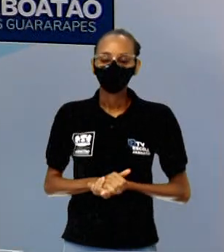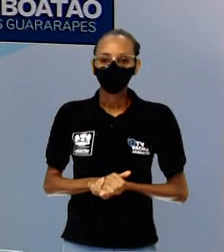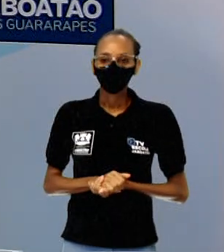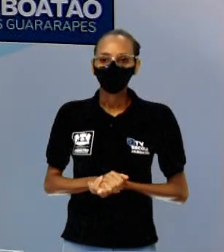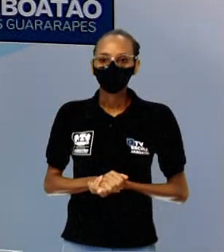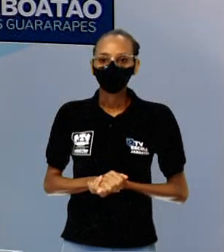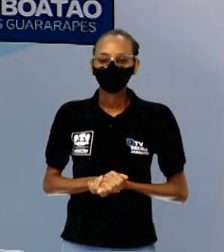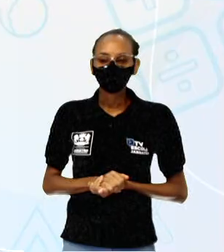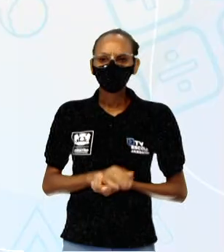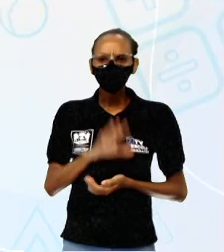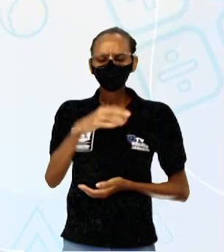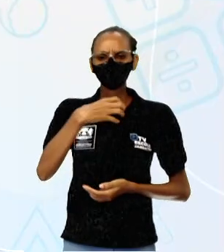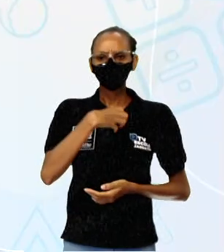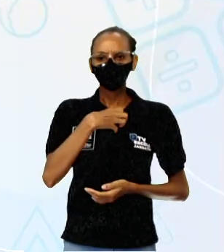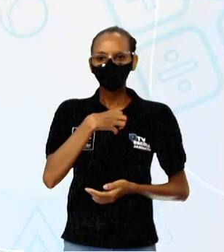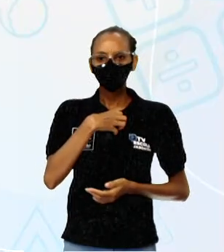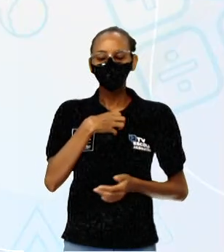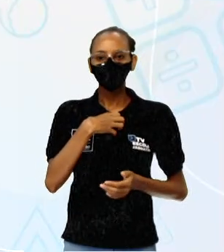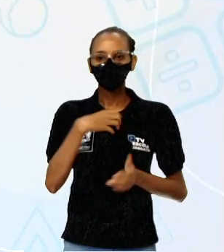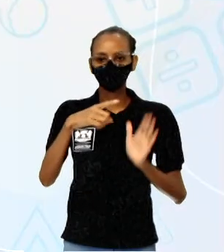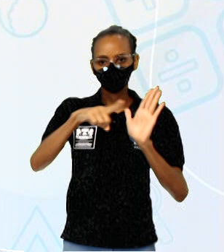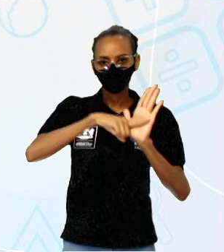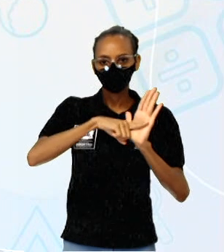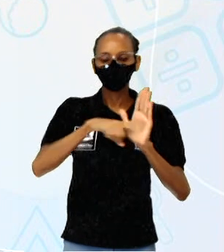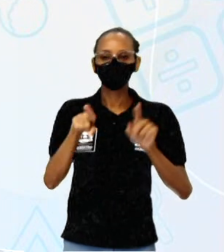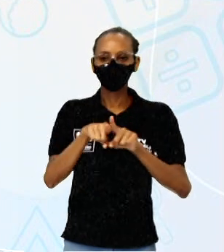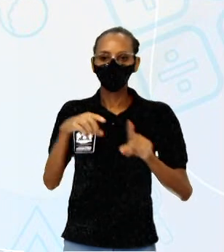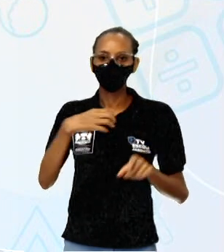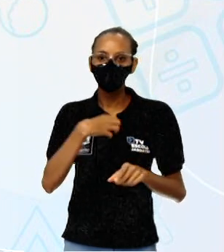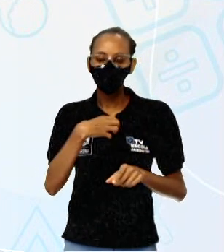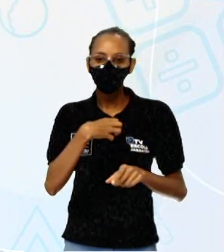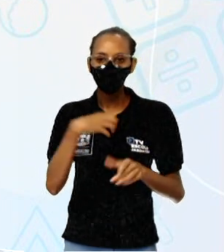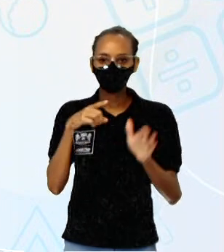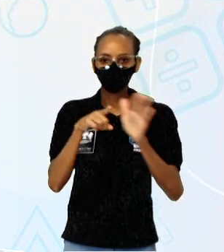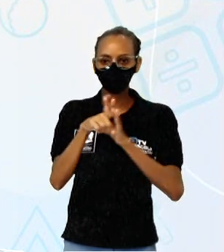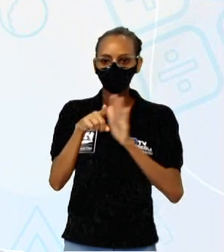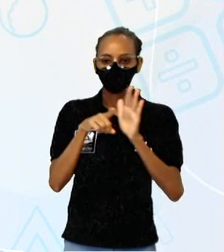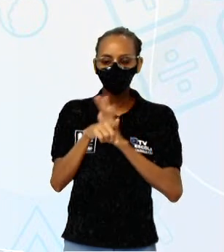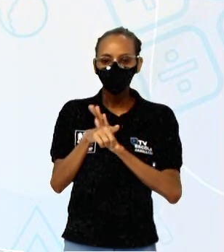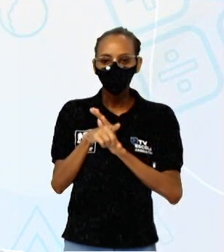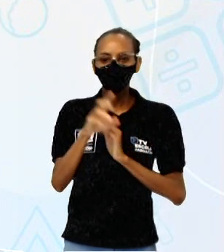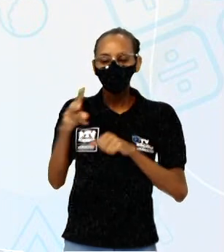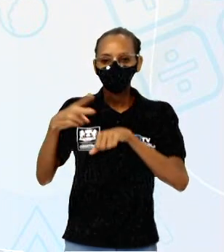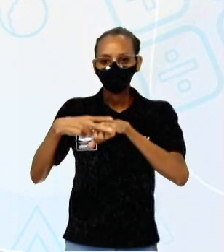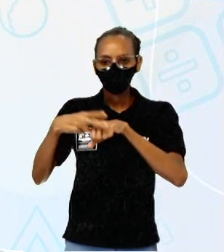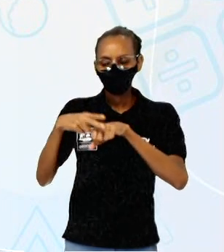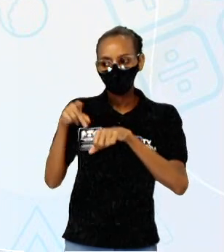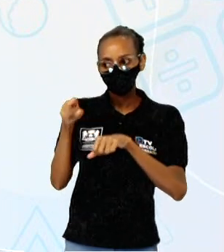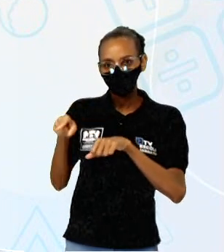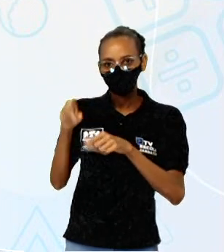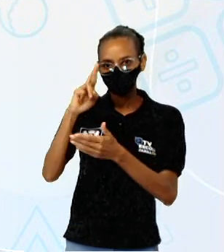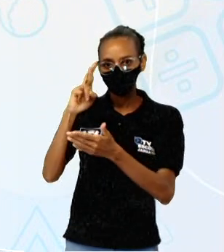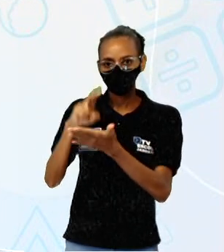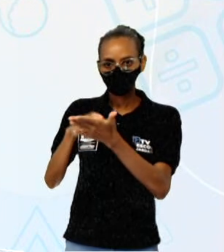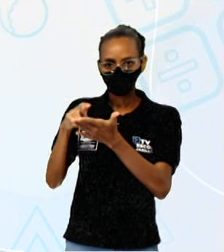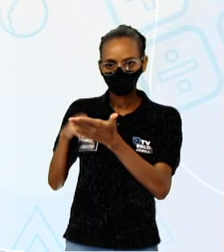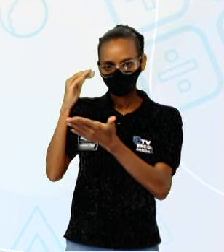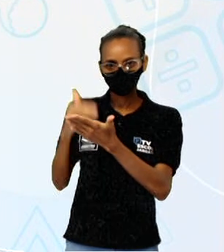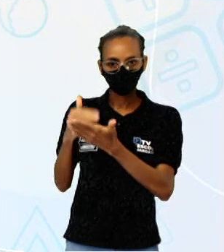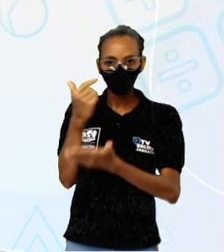A forma negativa e a interrogativa do Simple Past com verbos irregulares é formada utilizando o verbo auxiliar